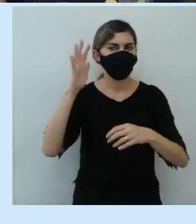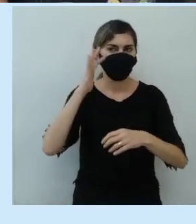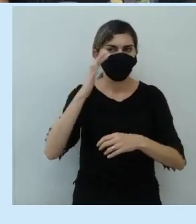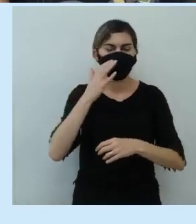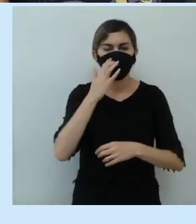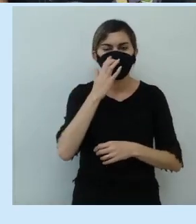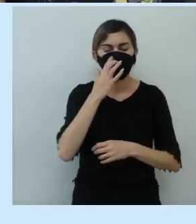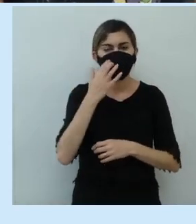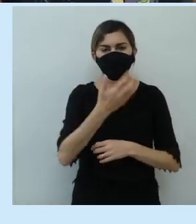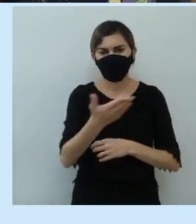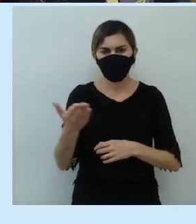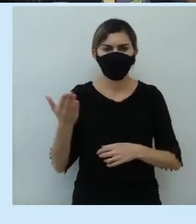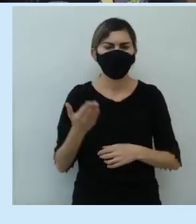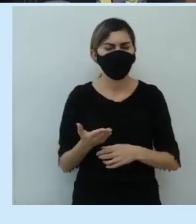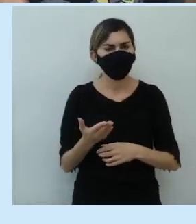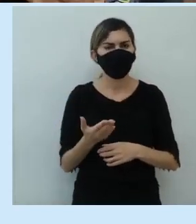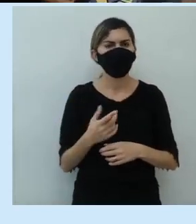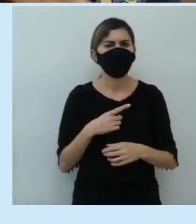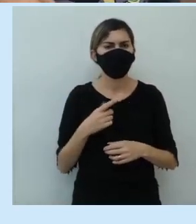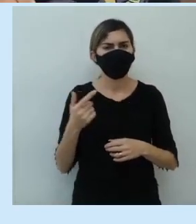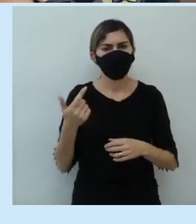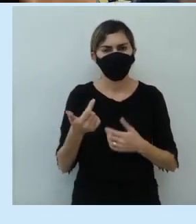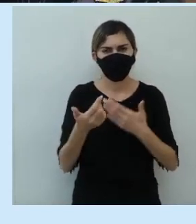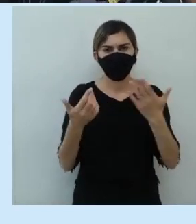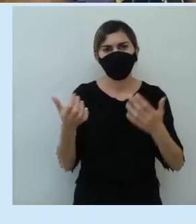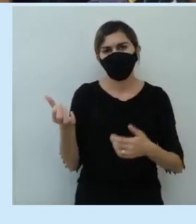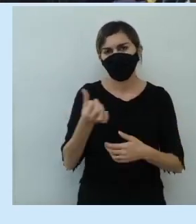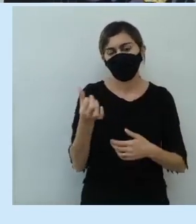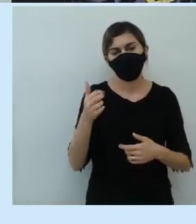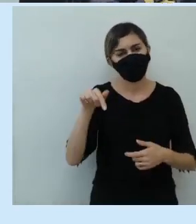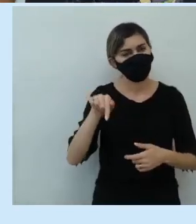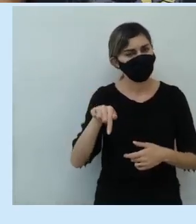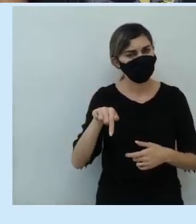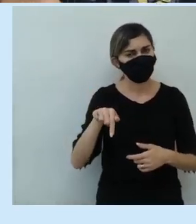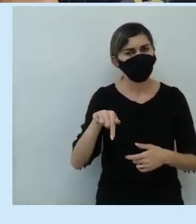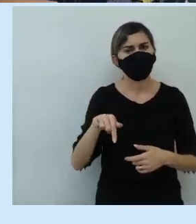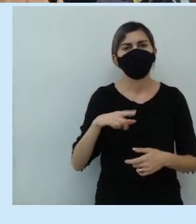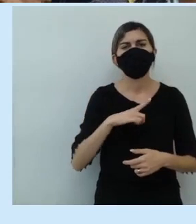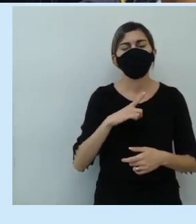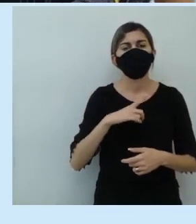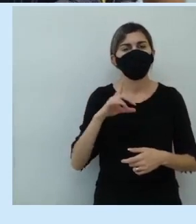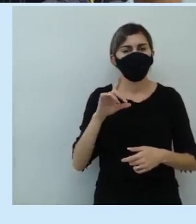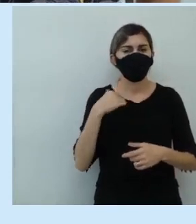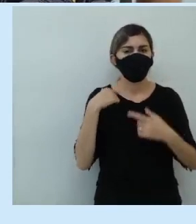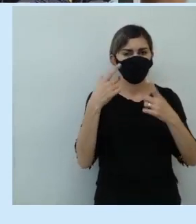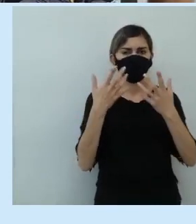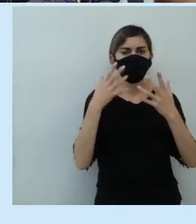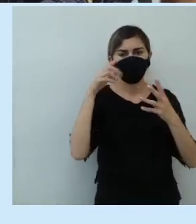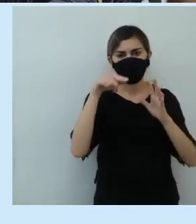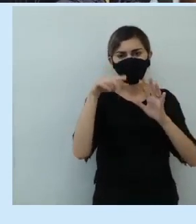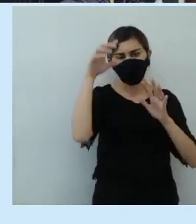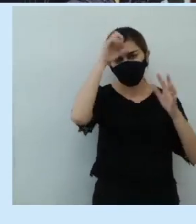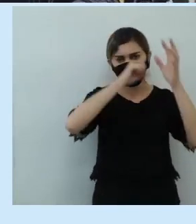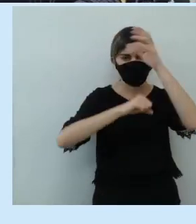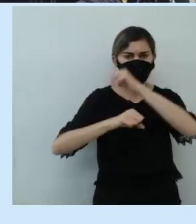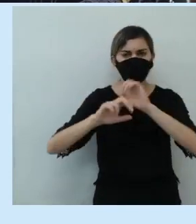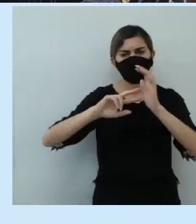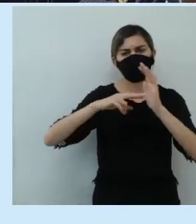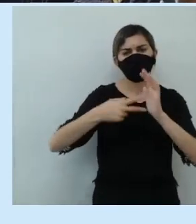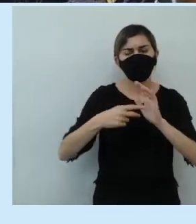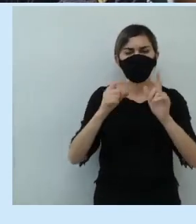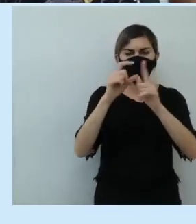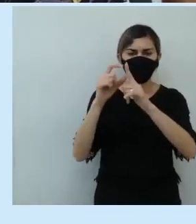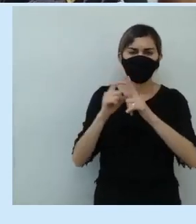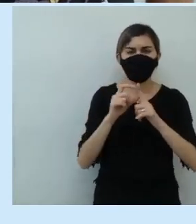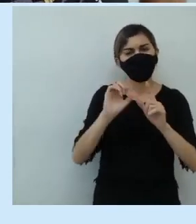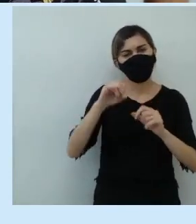tá? Daí então, minha gente, o sexto. E agora o sétimo, D8, ele quer que você aprenda a inferir o sentido de palavra